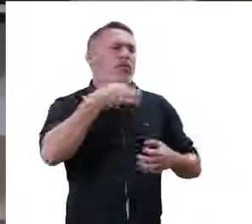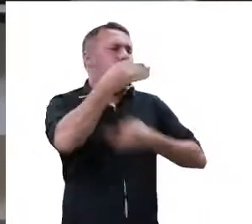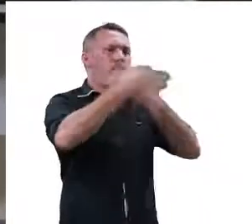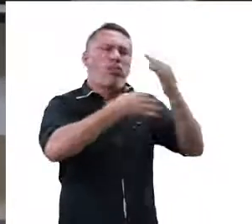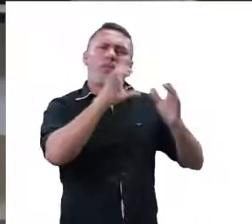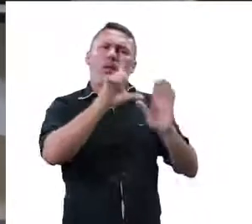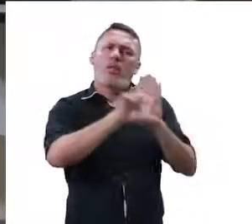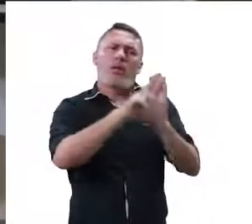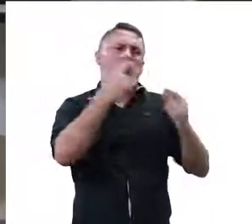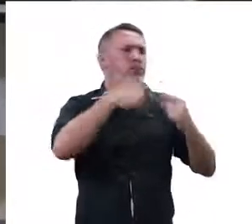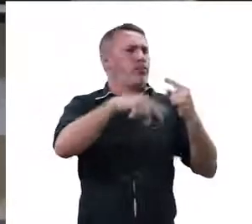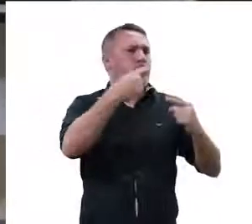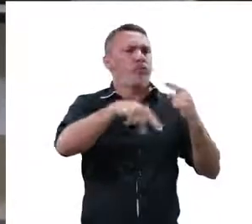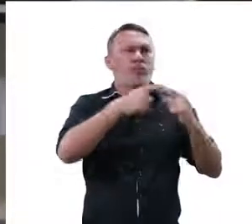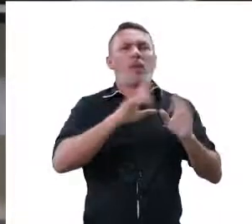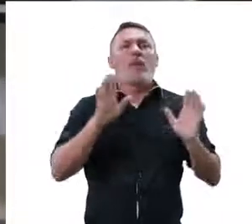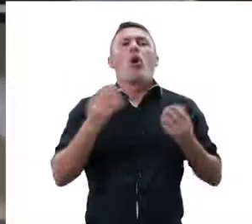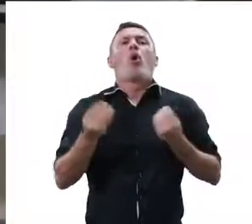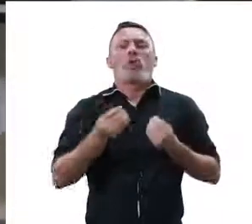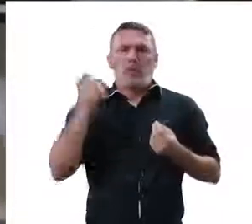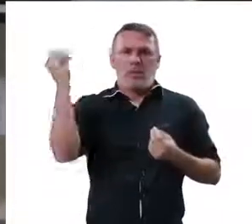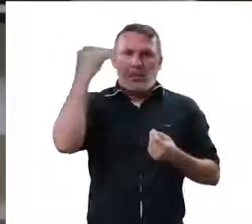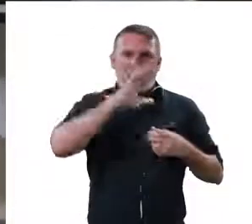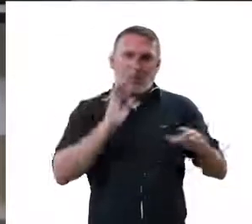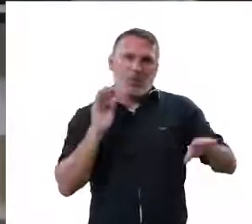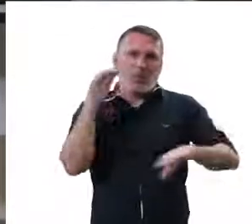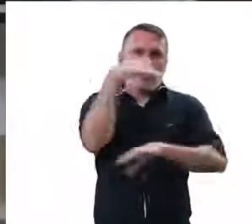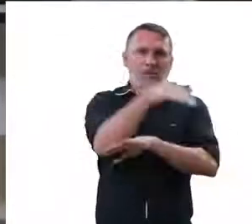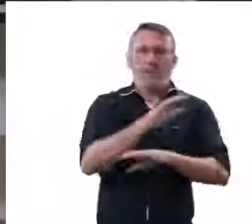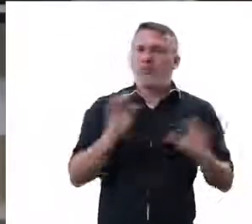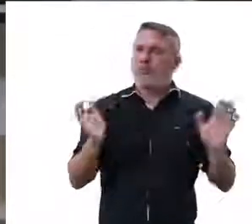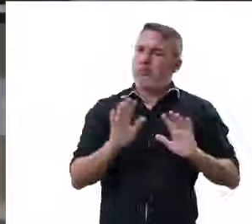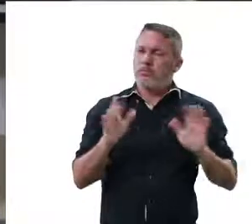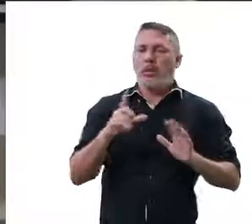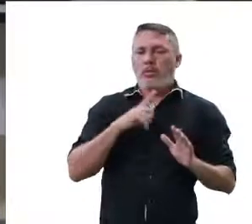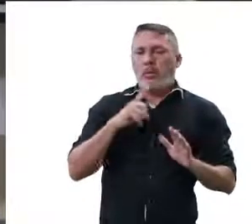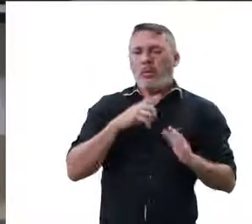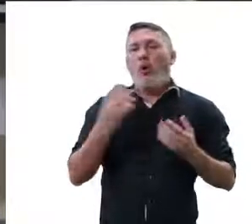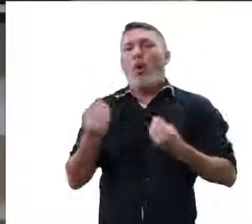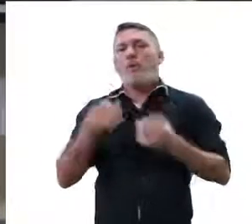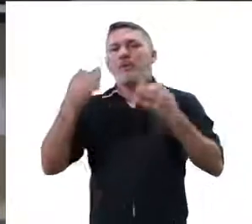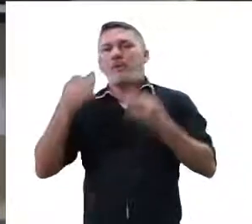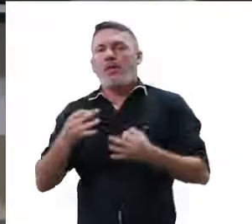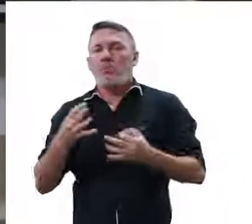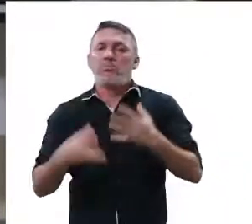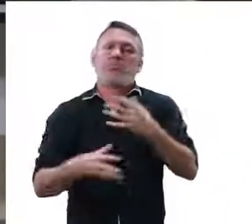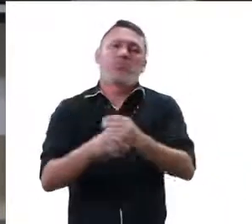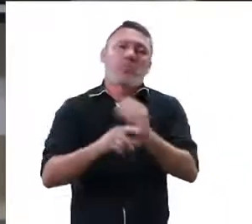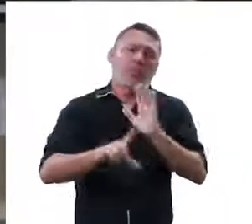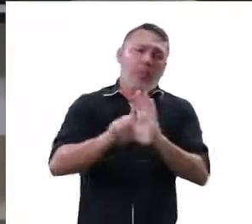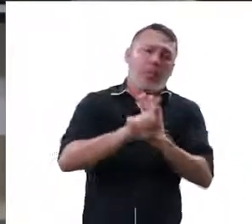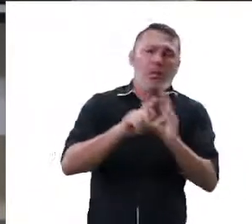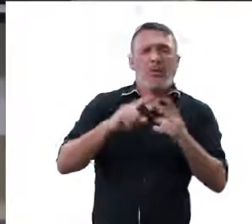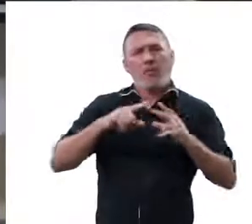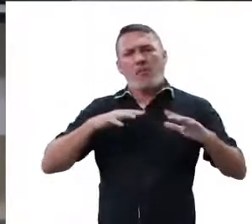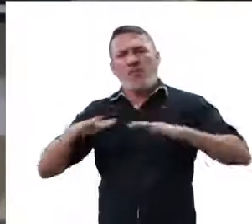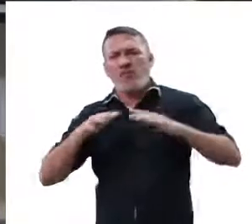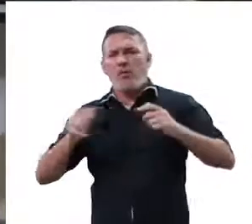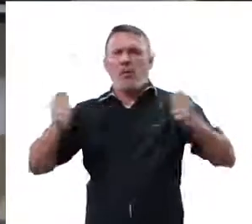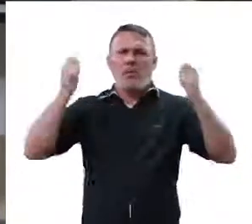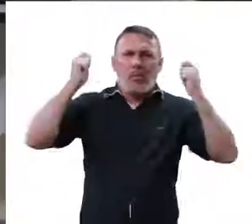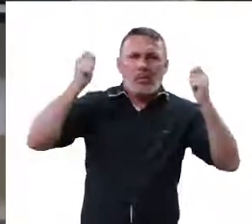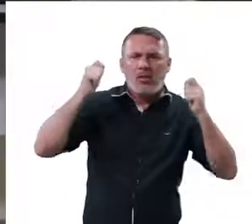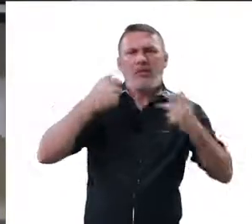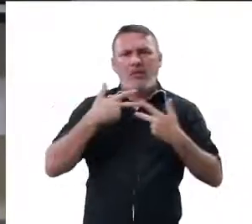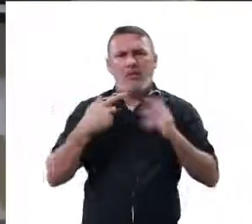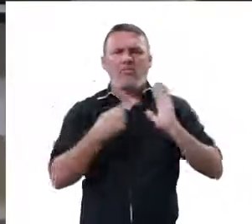validade dessas leis. Mas como é que ele vai fazer isso? Pelos meios legais, né? Seja por um legislativo, seja por um protesto, ou por algum